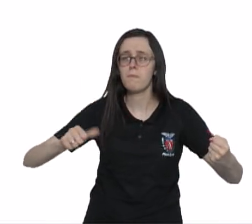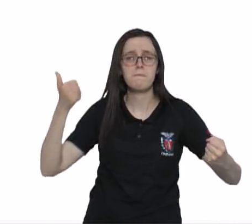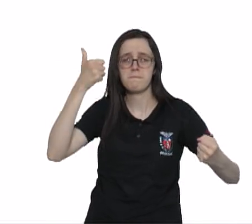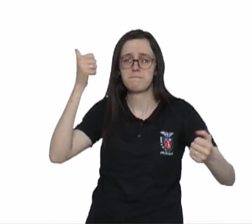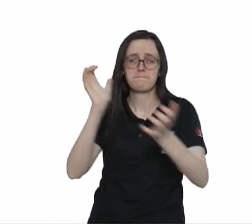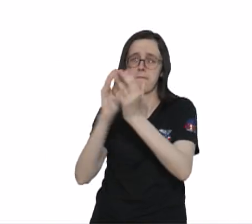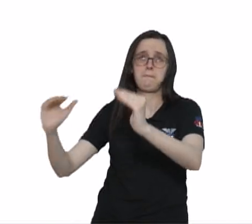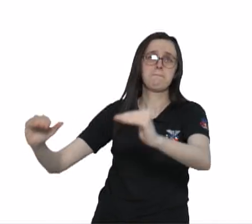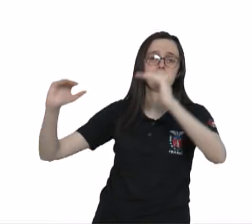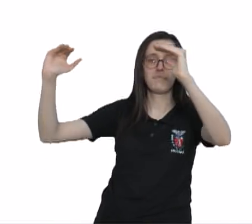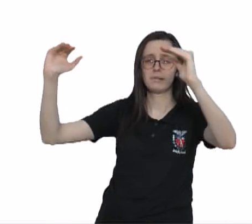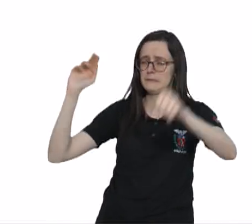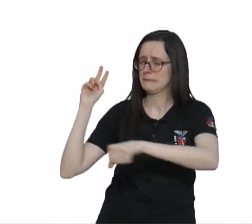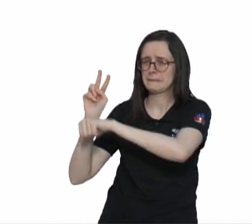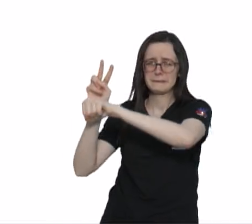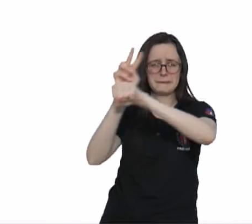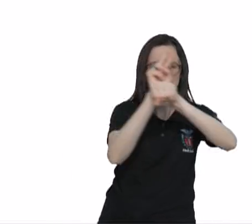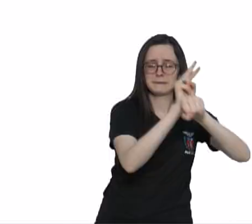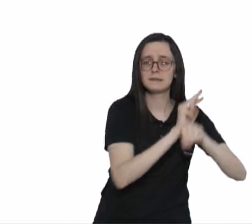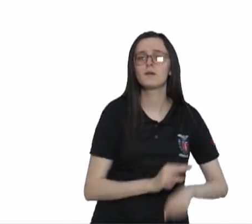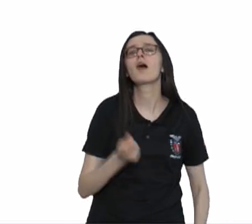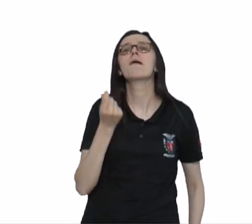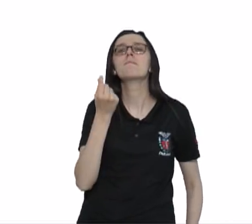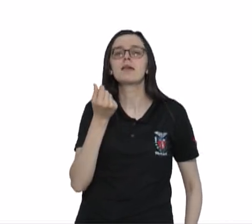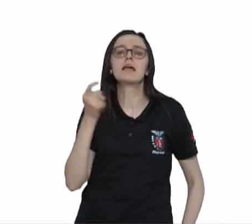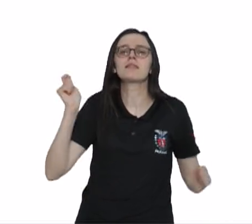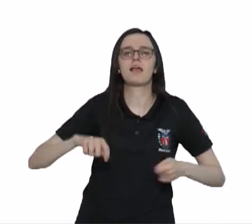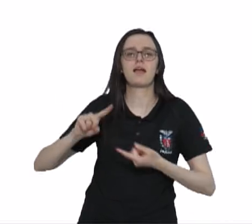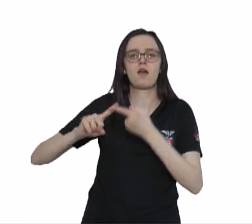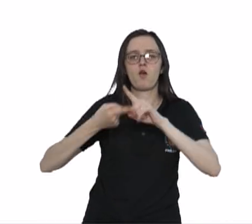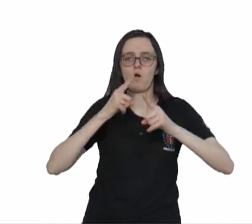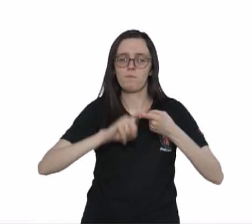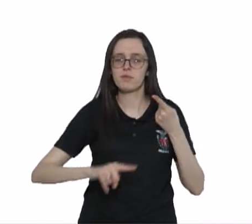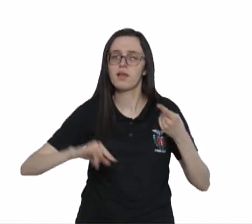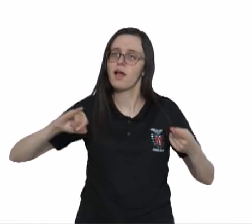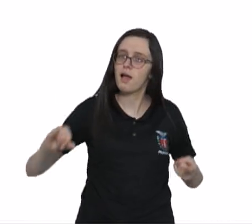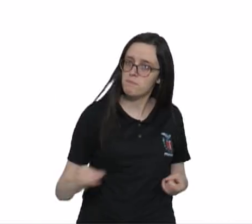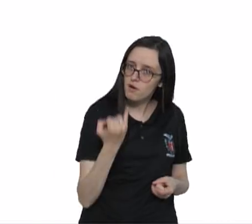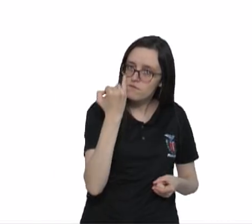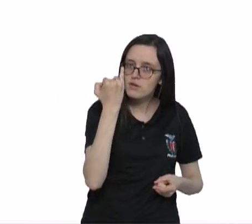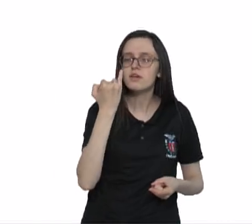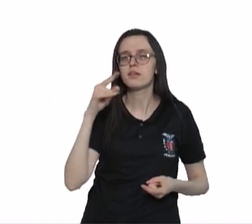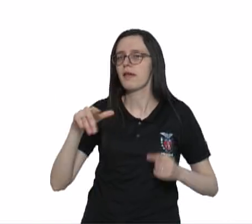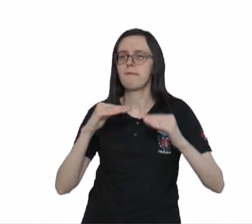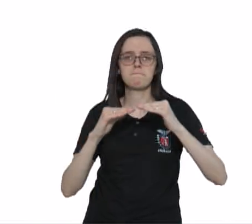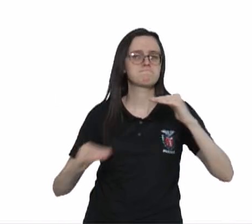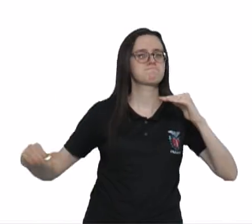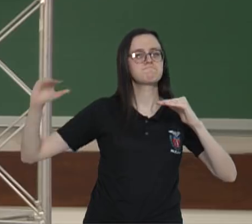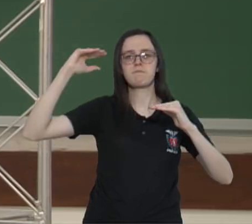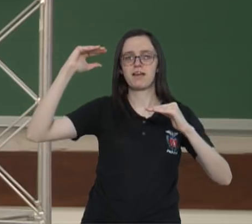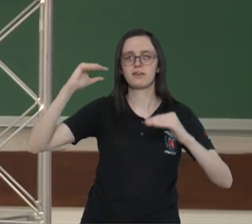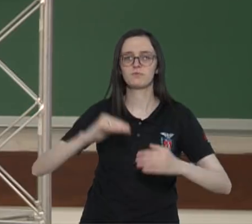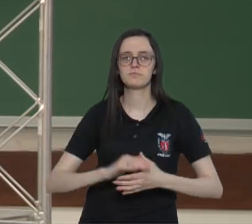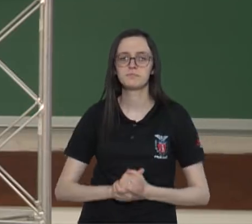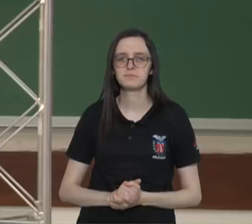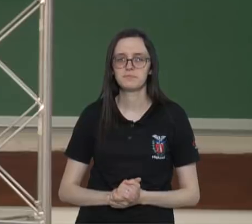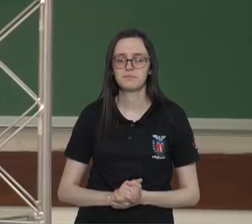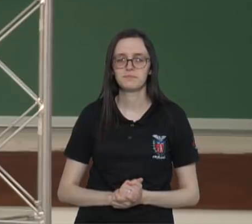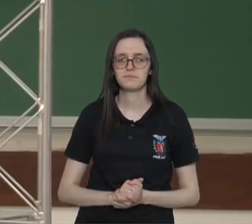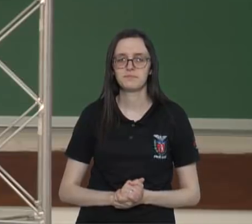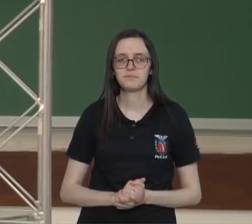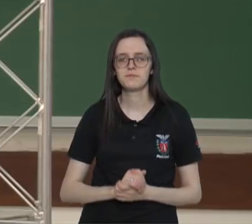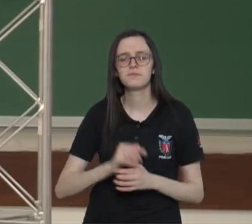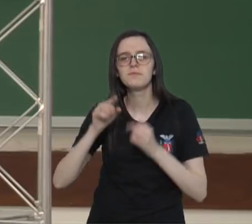categoria, conservadíssima, preço a combinar. Aproveite, top de linha. Olha,